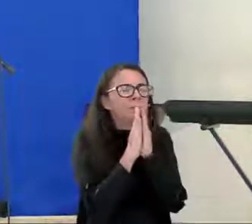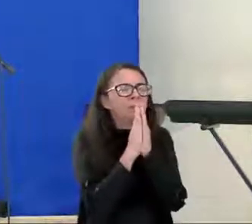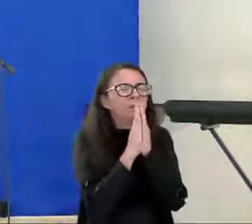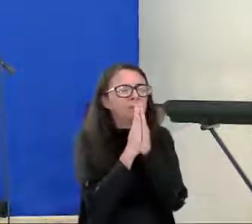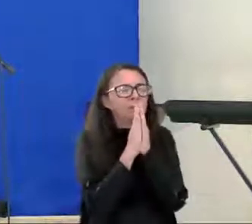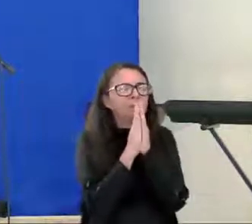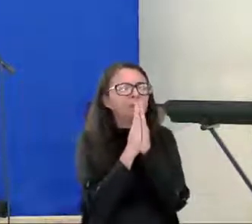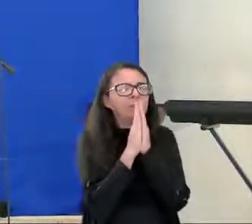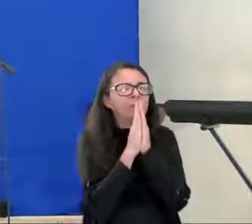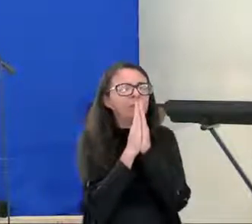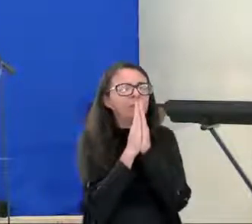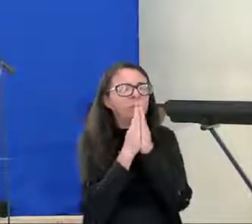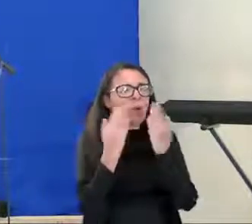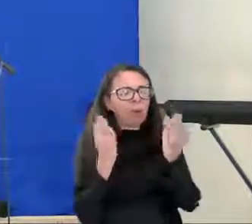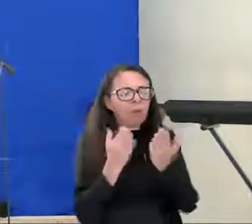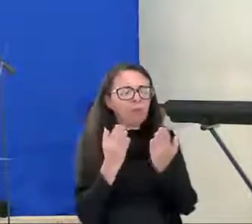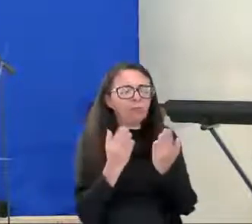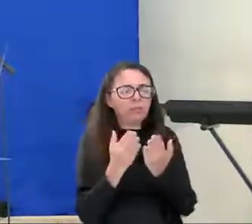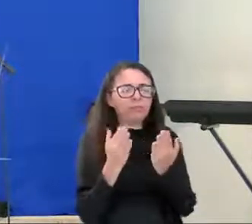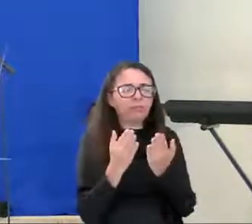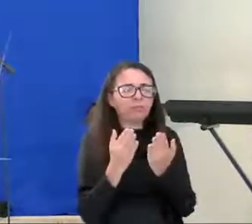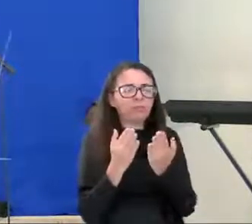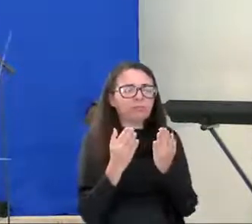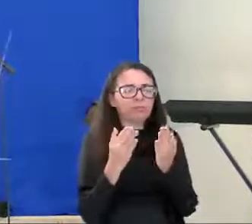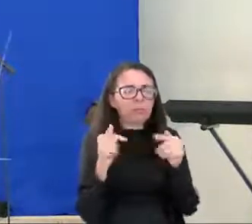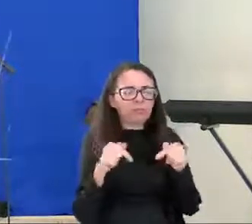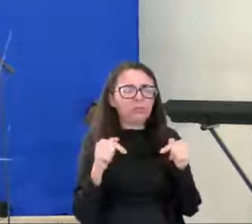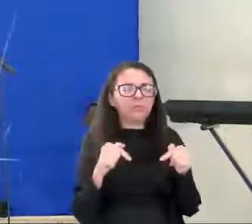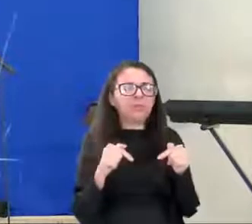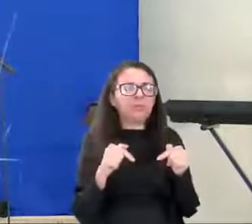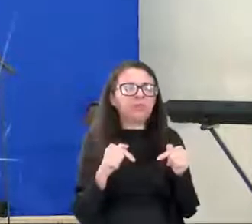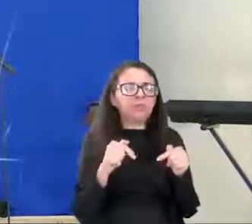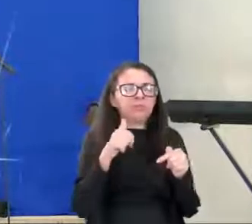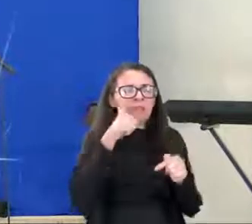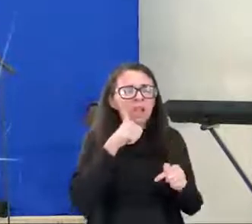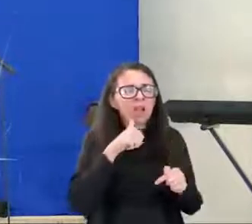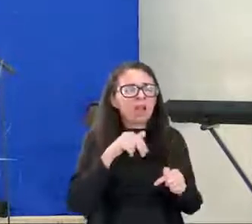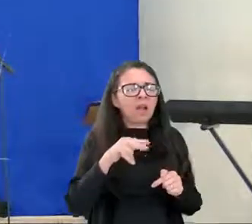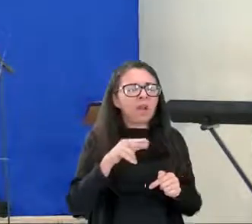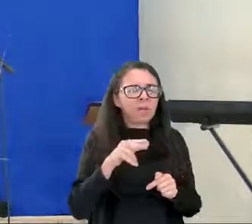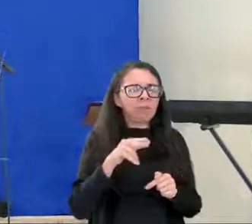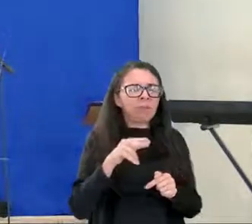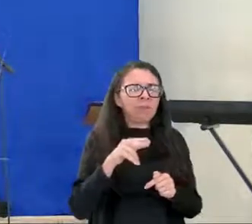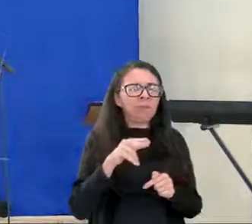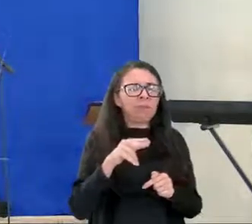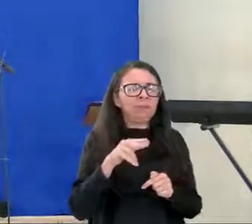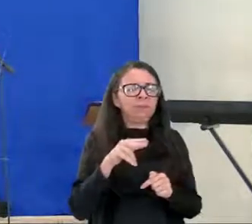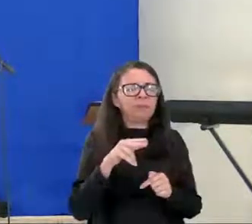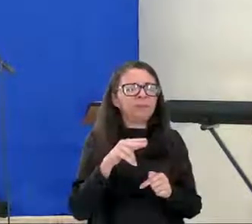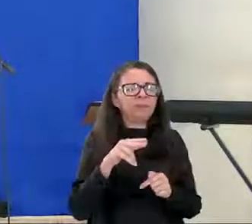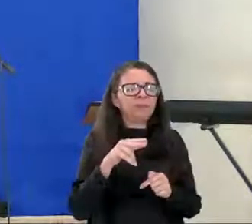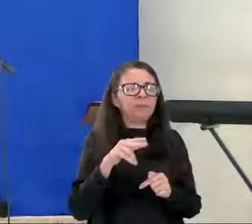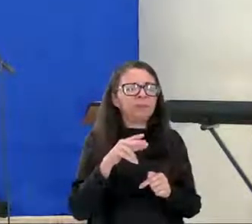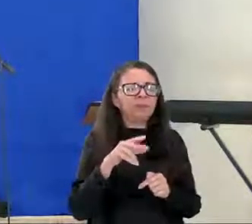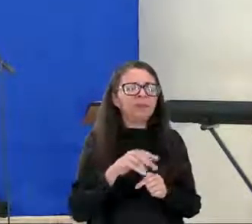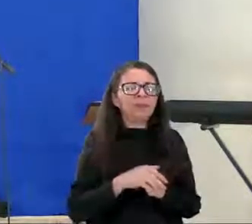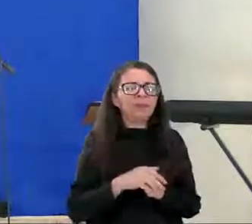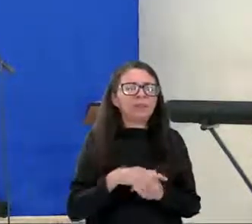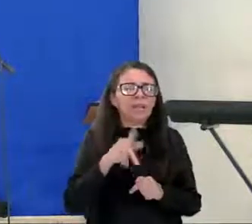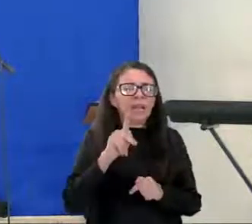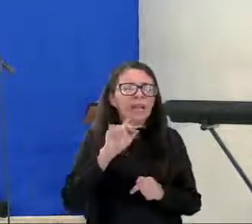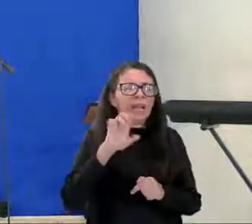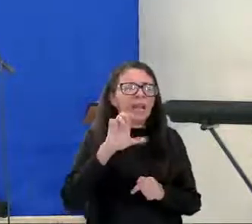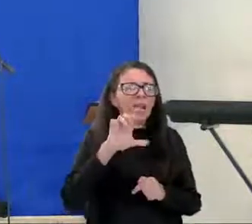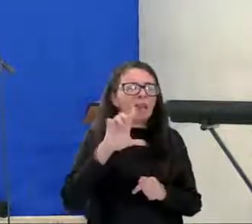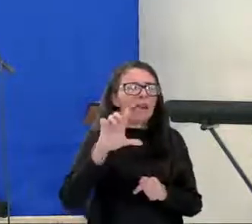da irmã Kelly, que aqui está presente. Senhor, que o Senhor venha repreender aquela infecção lá da urina, em nome